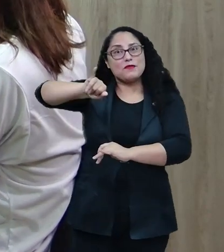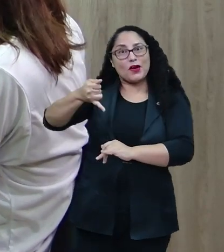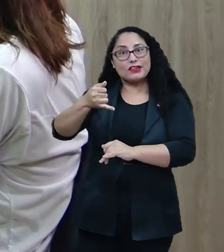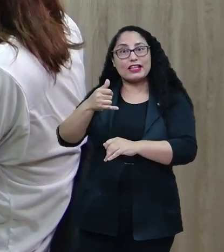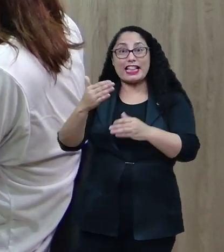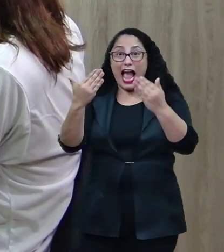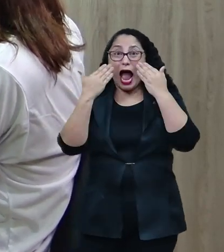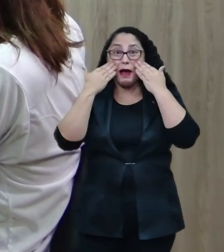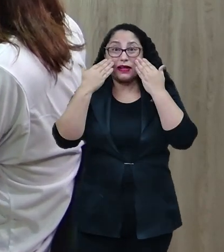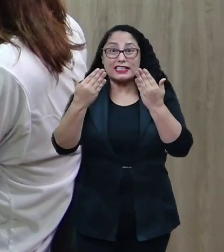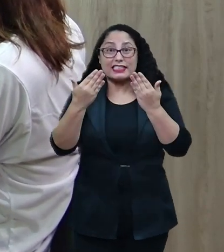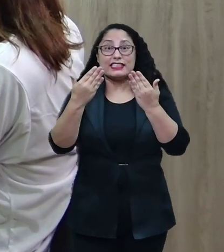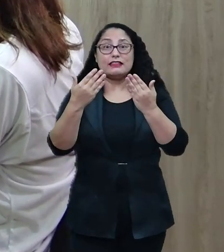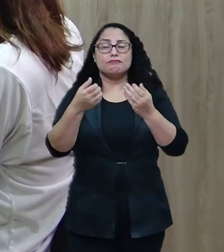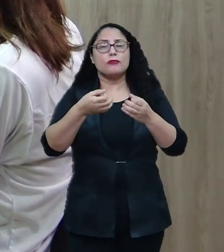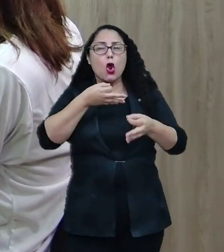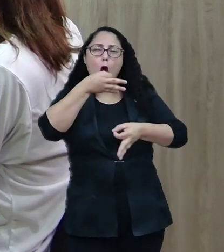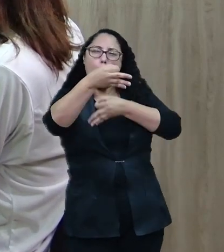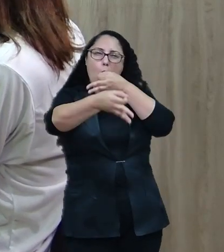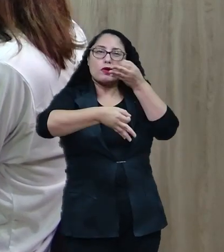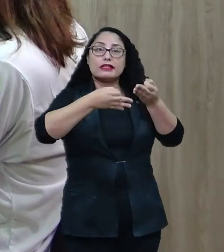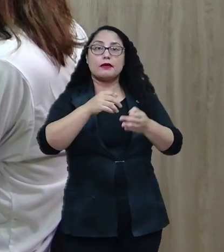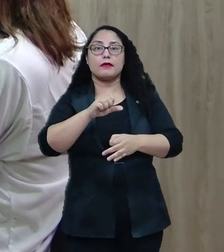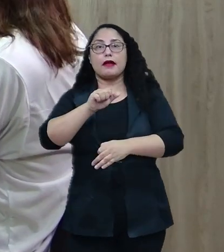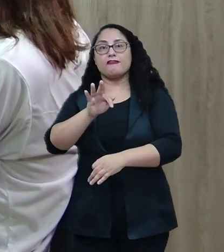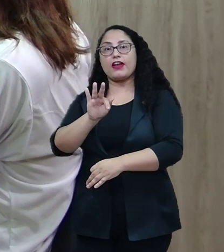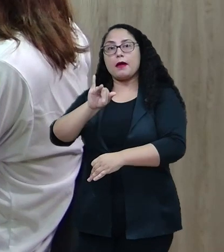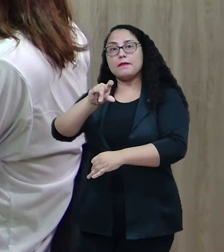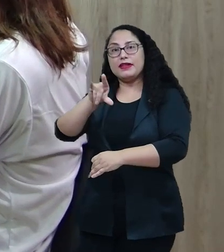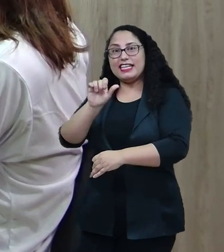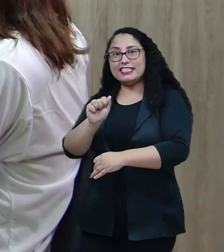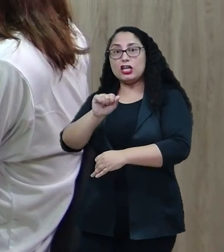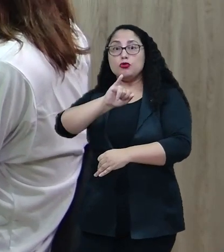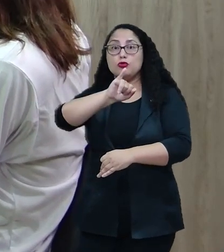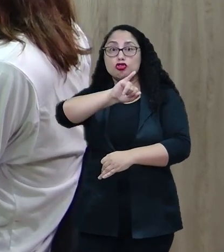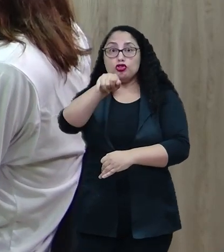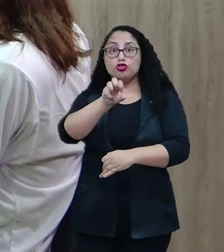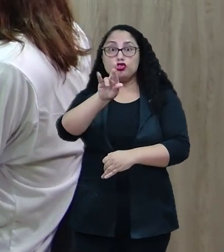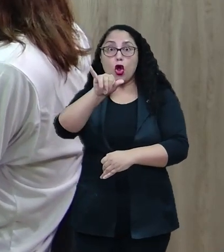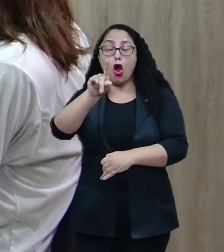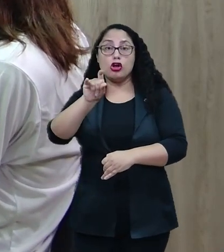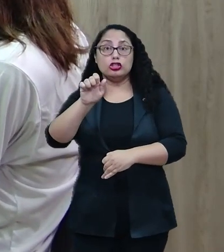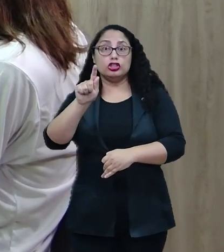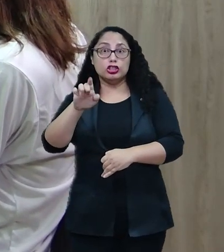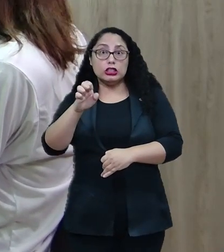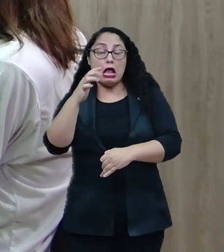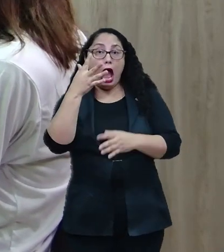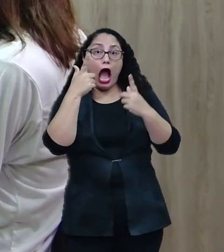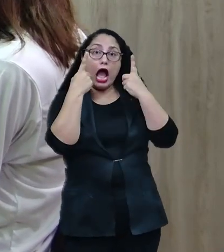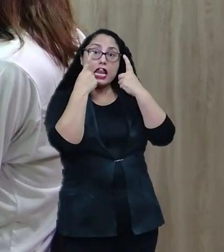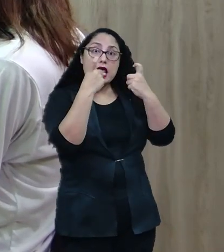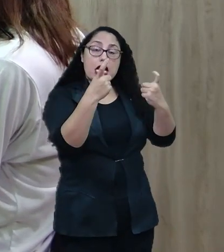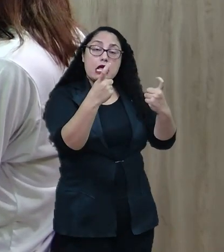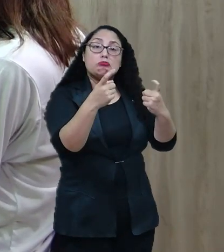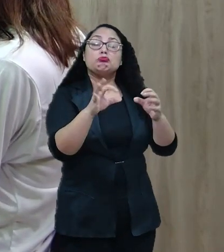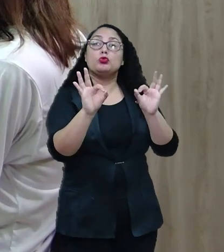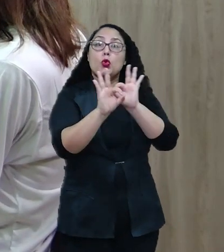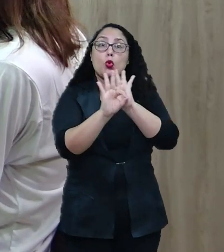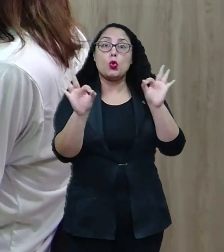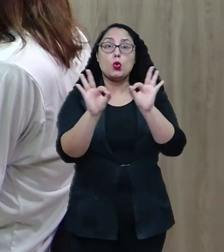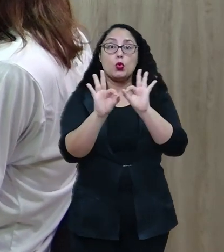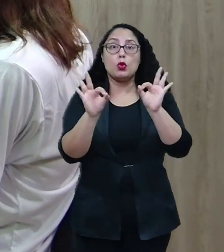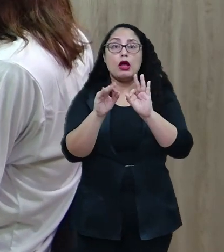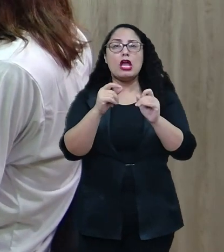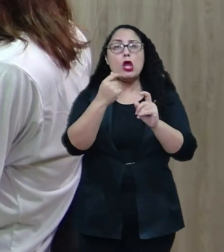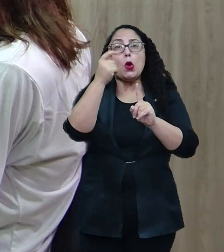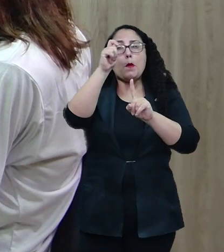na apresentação, mencionar isso para Fabrícia e para o Jorge. E eles acharam super interessante, abraçaram a ideia e em